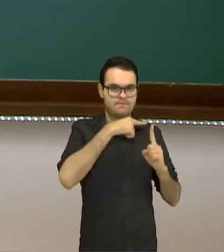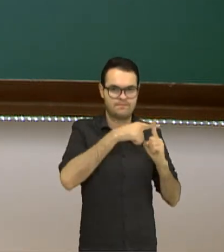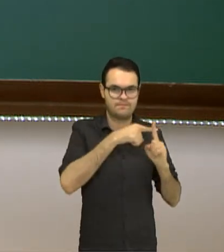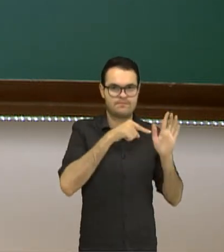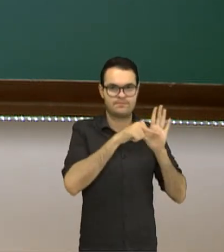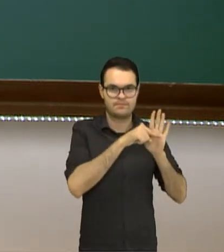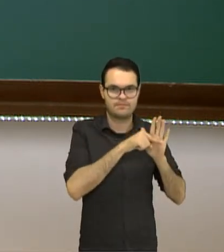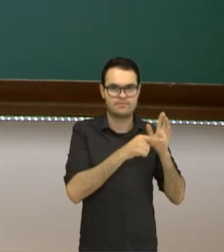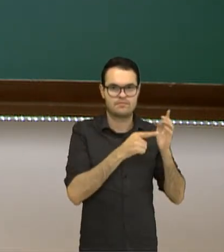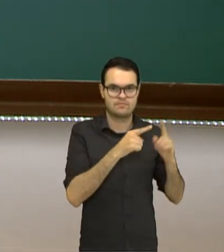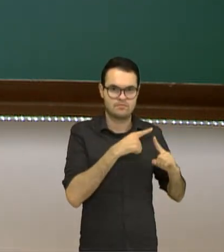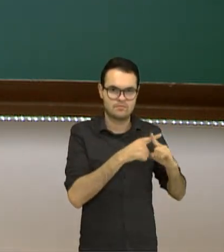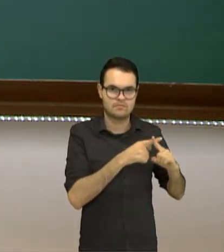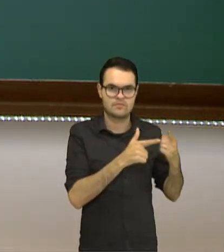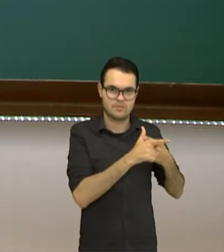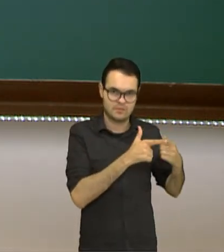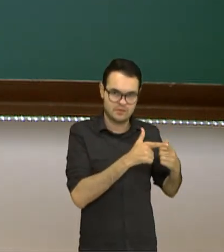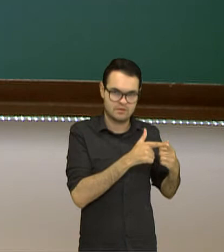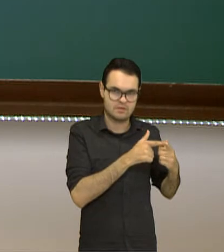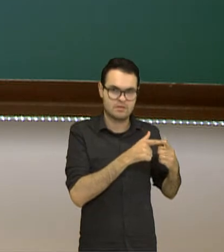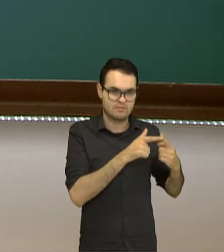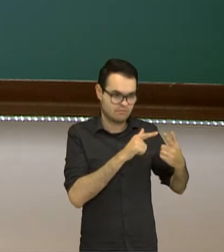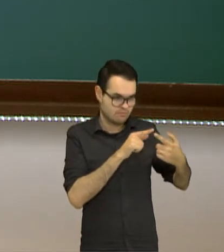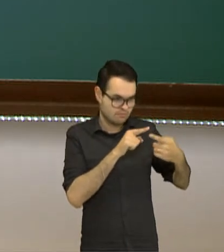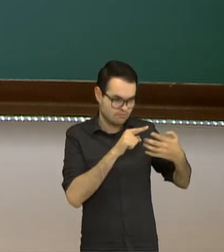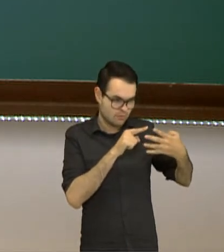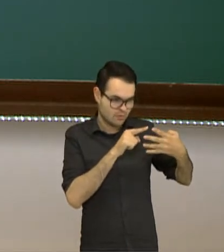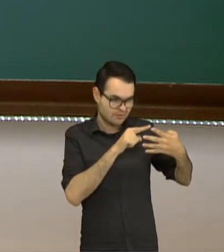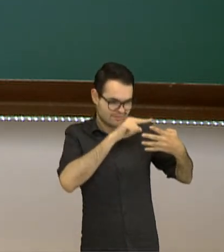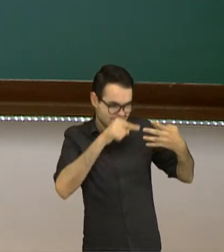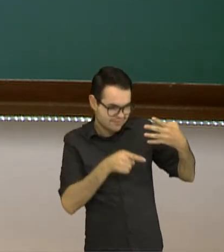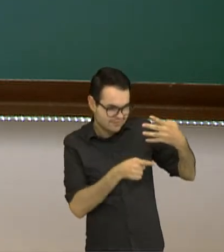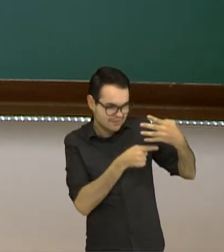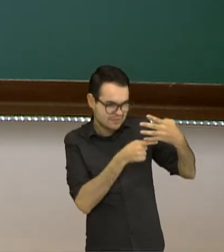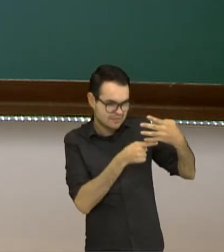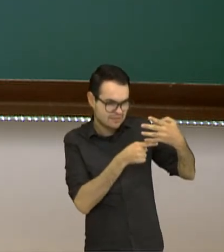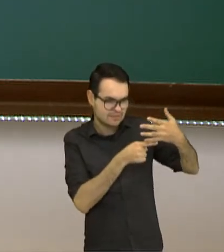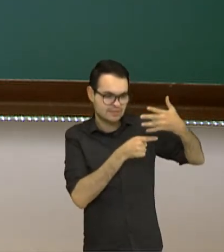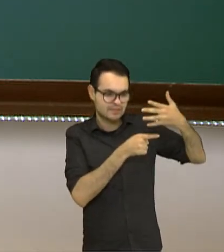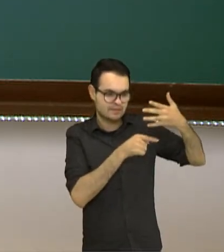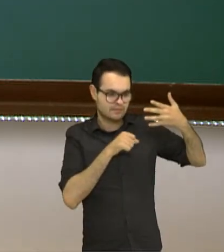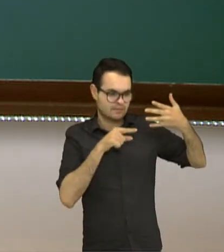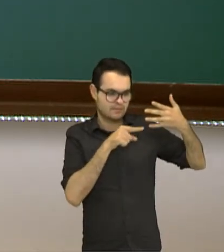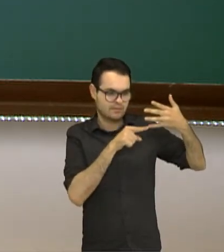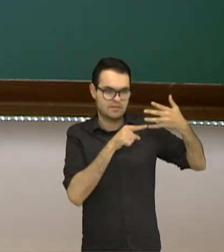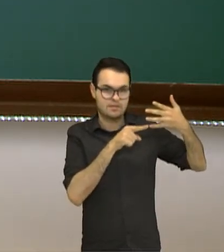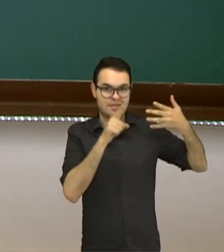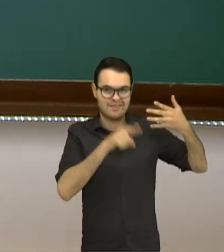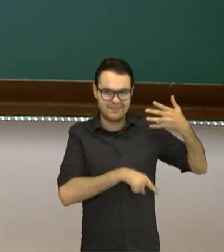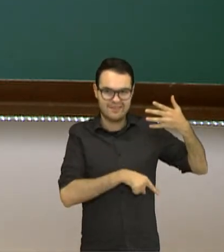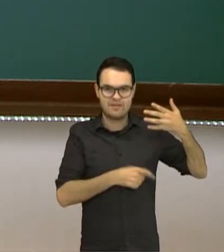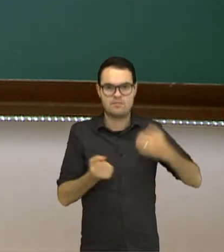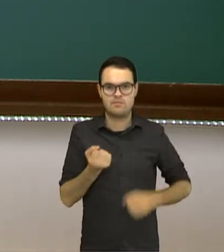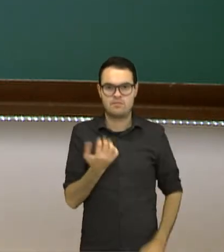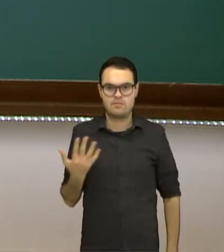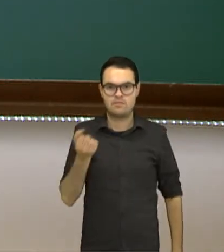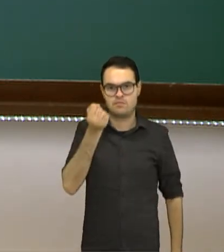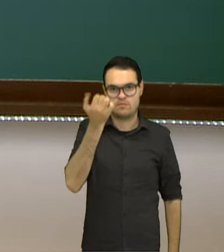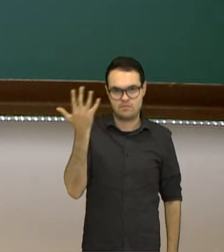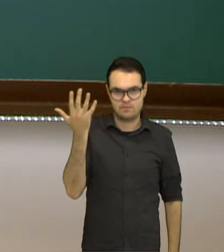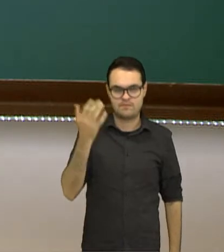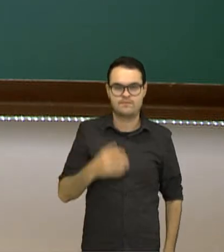subtração, multiplicação e divisão, e temos uma quinta operação, que é a potenciação. Para a gente poder falar